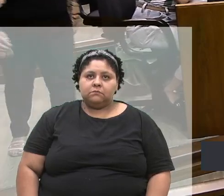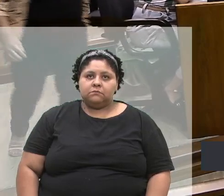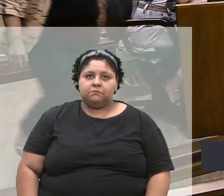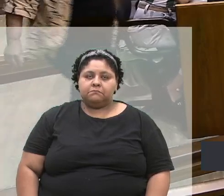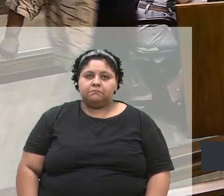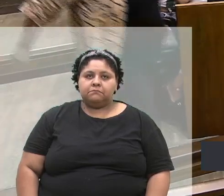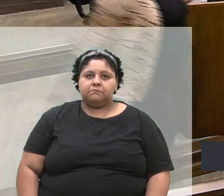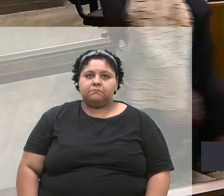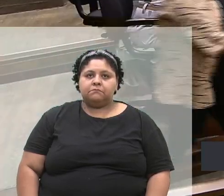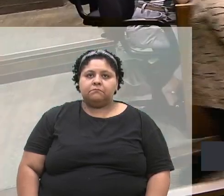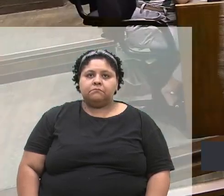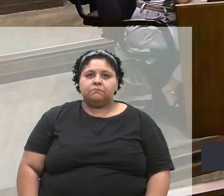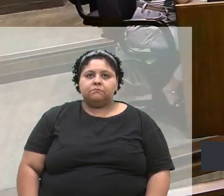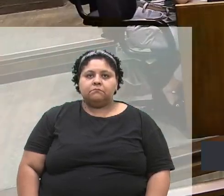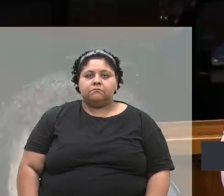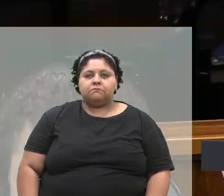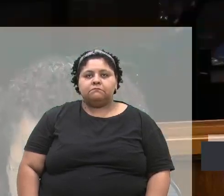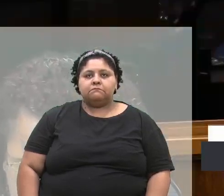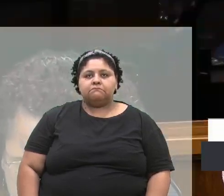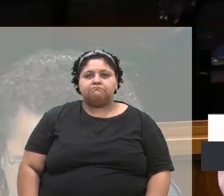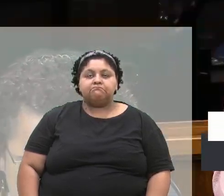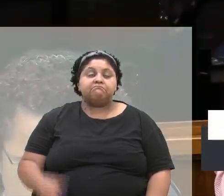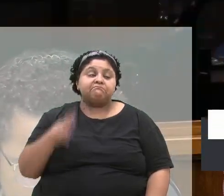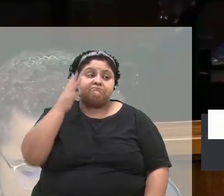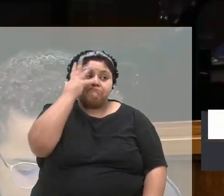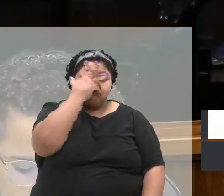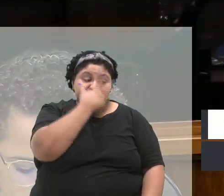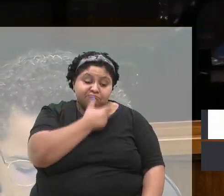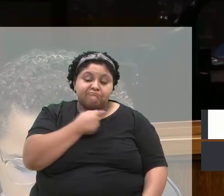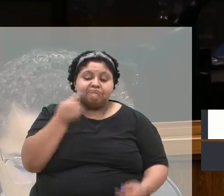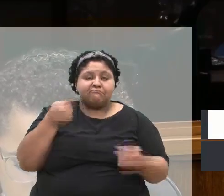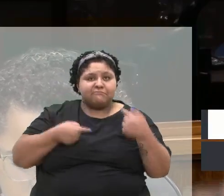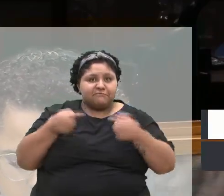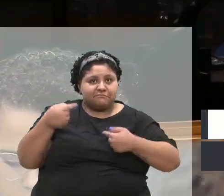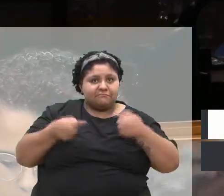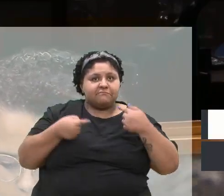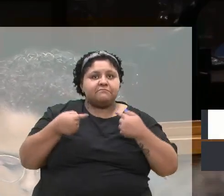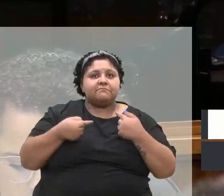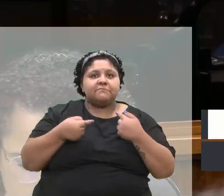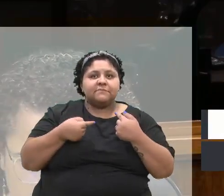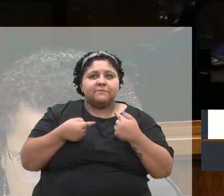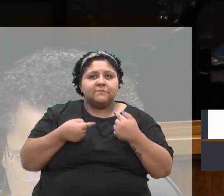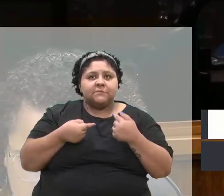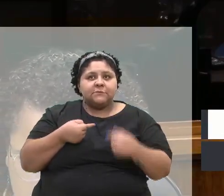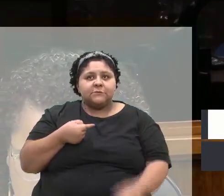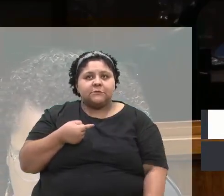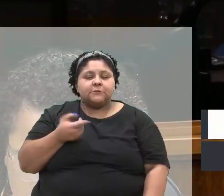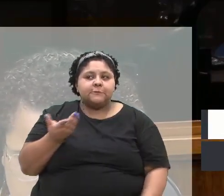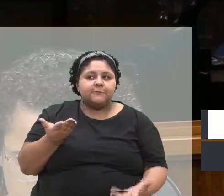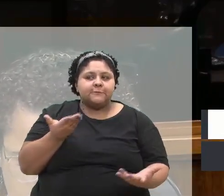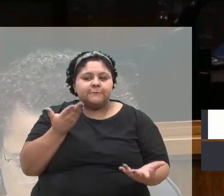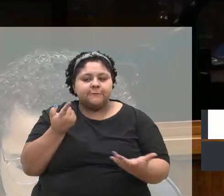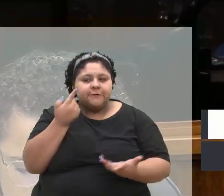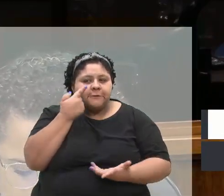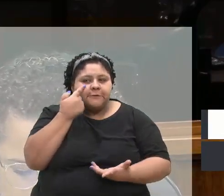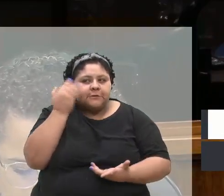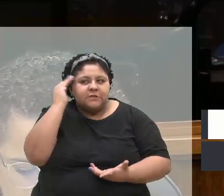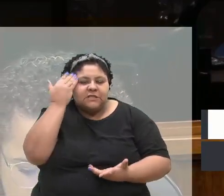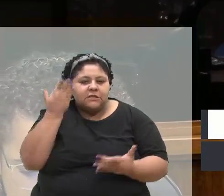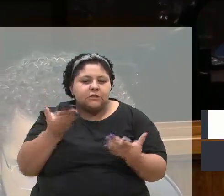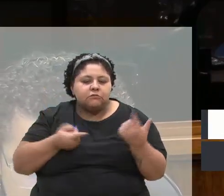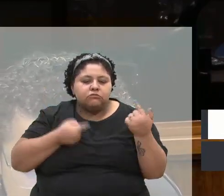Obrigado. É uma boniteza essa discussão, do ponto de vista de estar discutindo